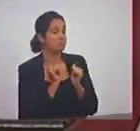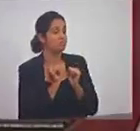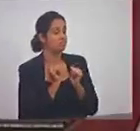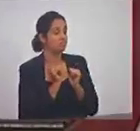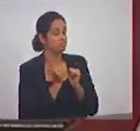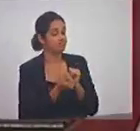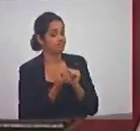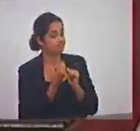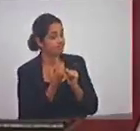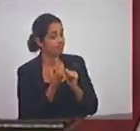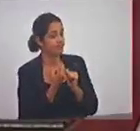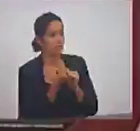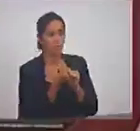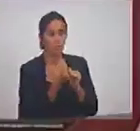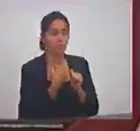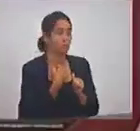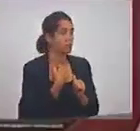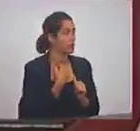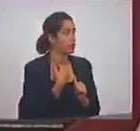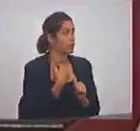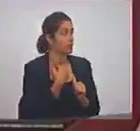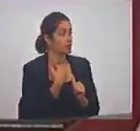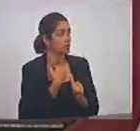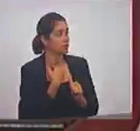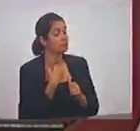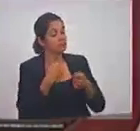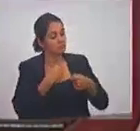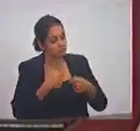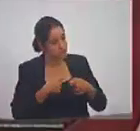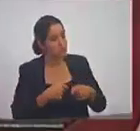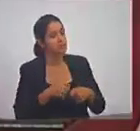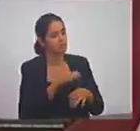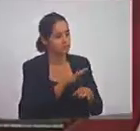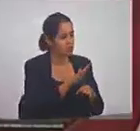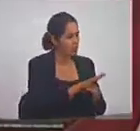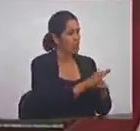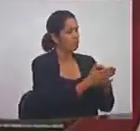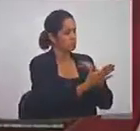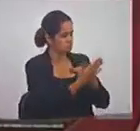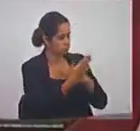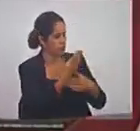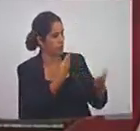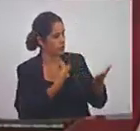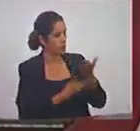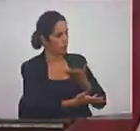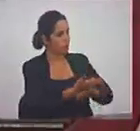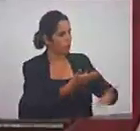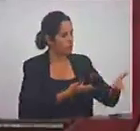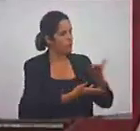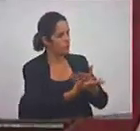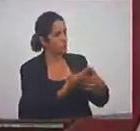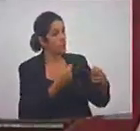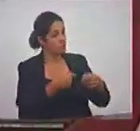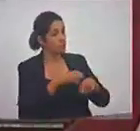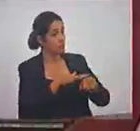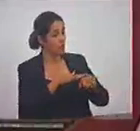isso tem que ser feito dessa maneira, porque pertence ao meu partido, pertence ao meu grupo, tem que desenvolver. Não, acho que o prefeito devia chamar lá, conversar, fulano, um negócio assim.